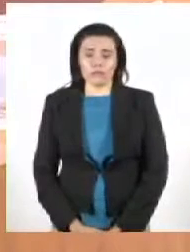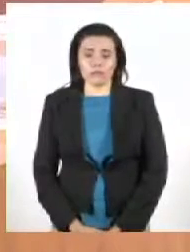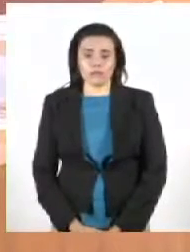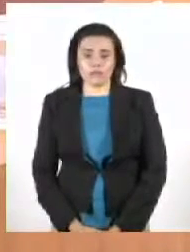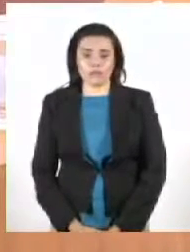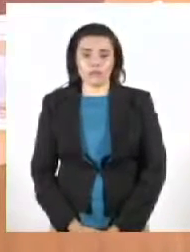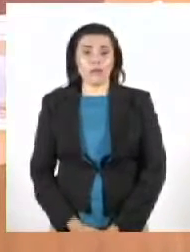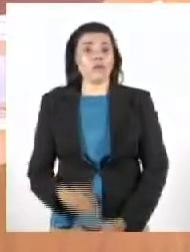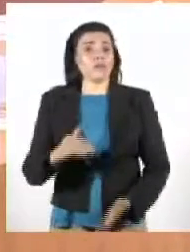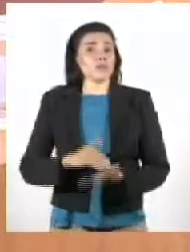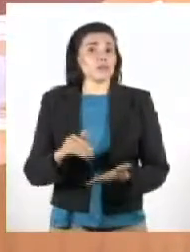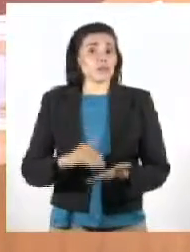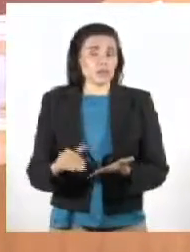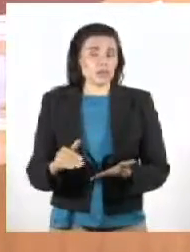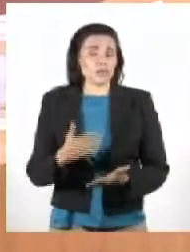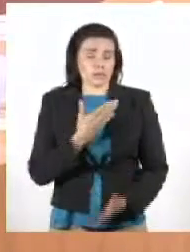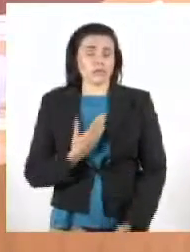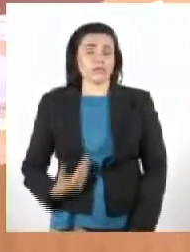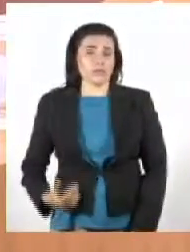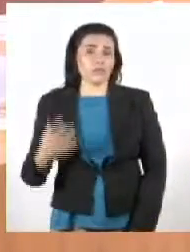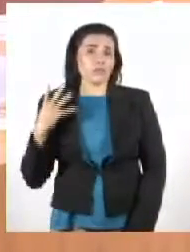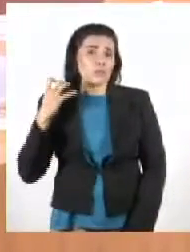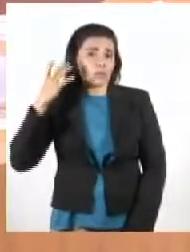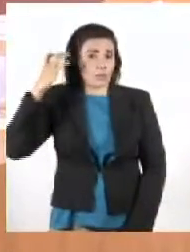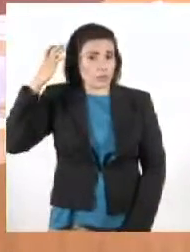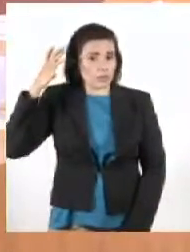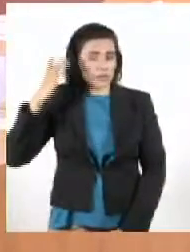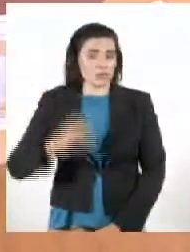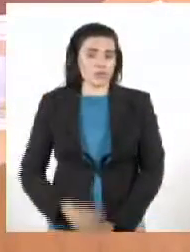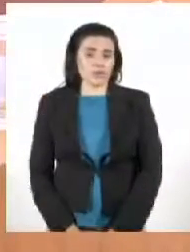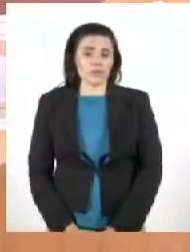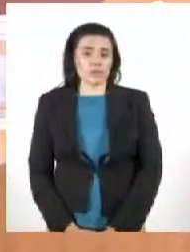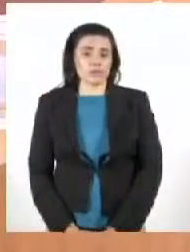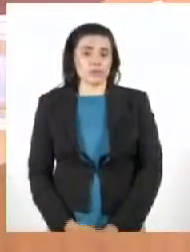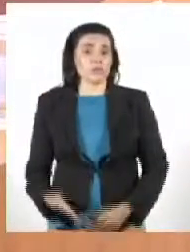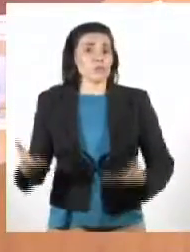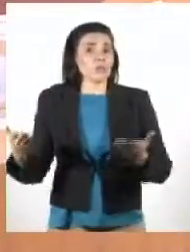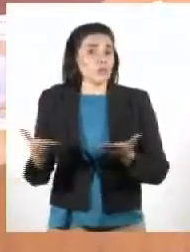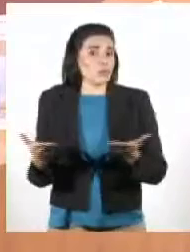deputado estadual Raimundo Coutrim.